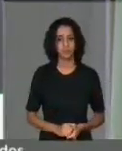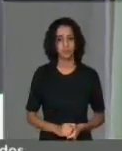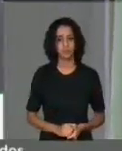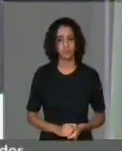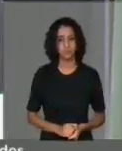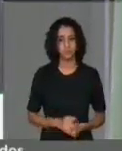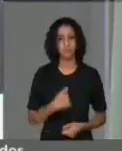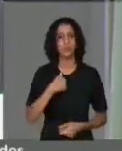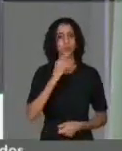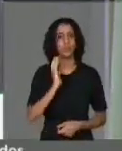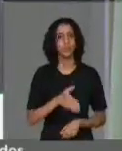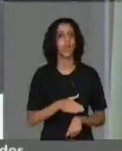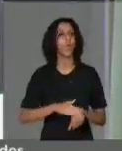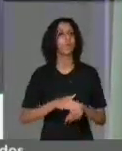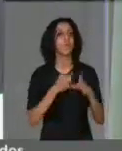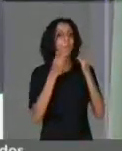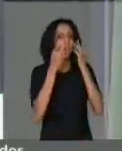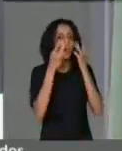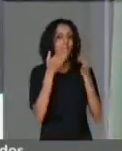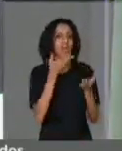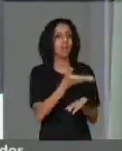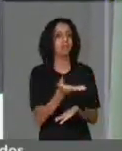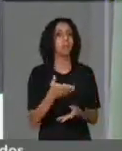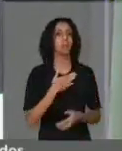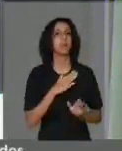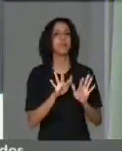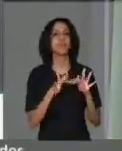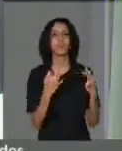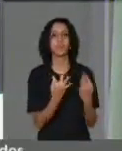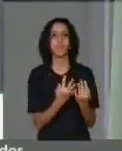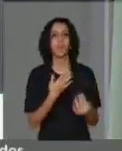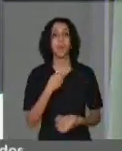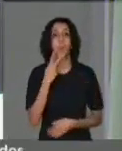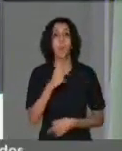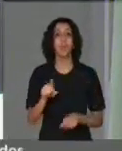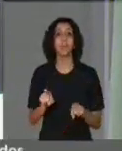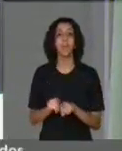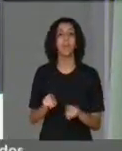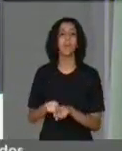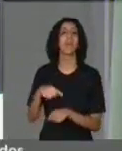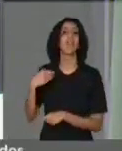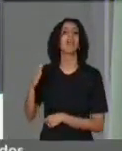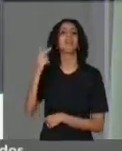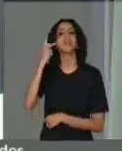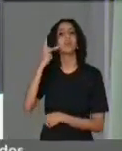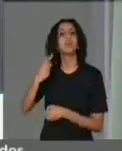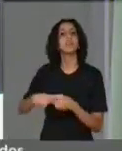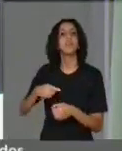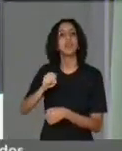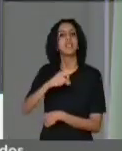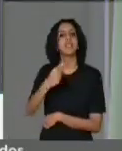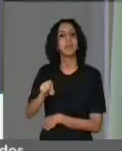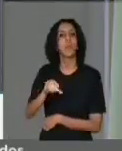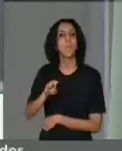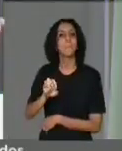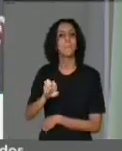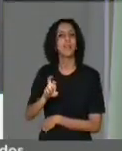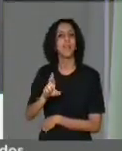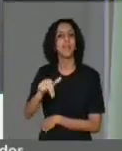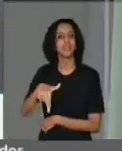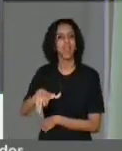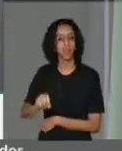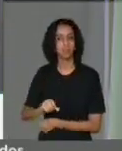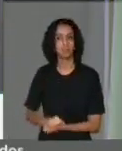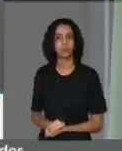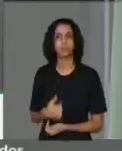reminiscência pessoal, que minha família, meu pai tem origem também em São Bernardo do Campo, né? E também foi